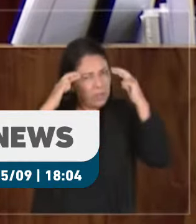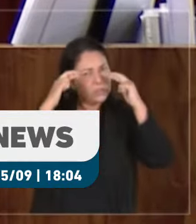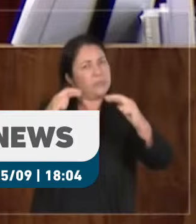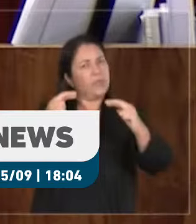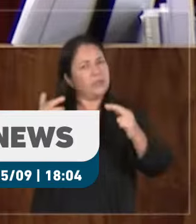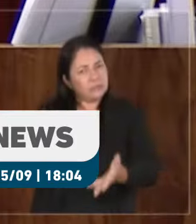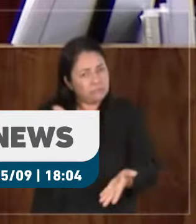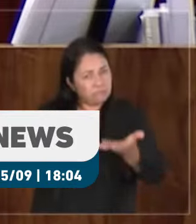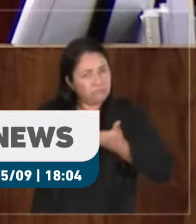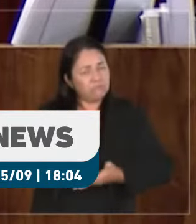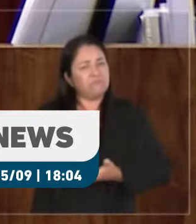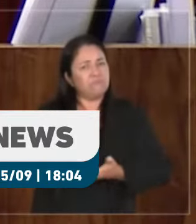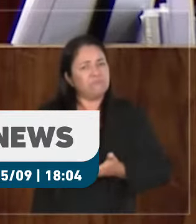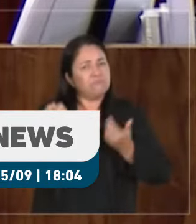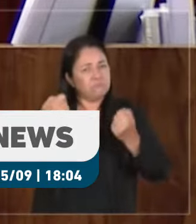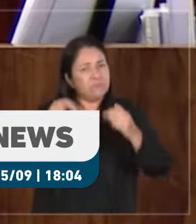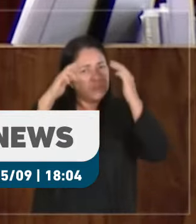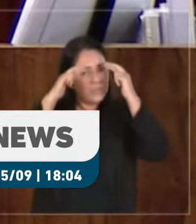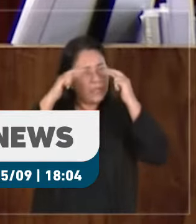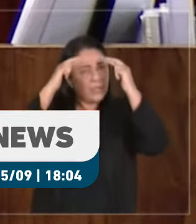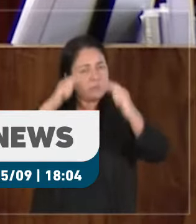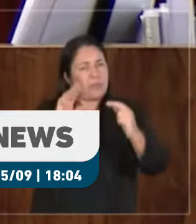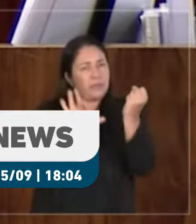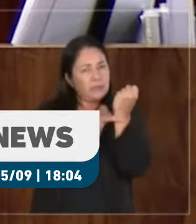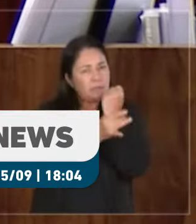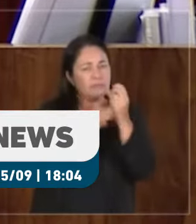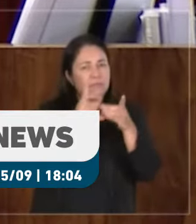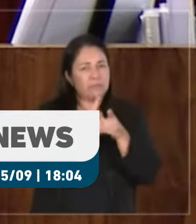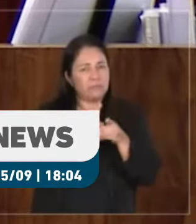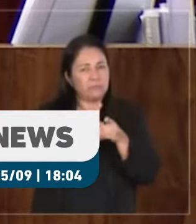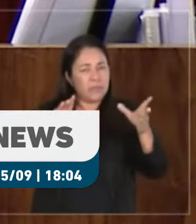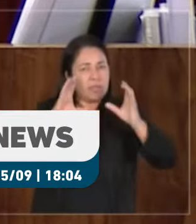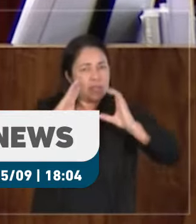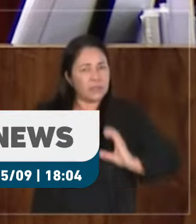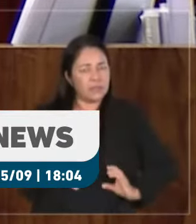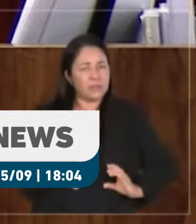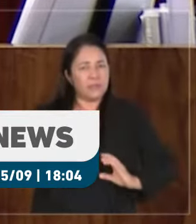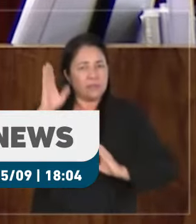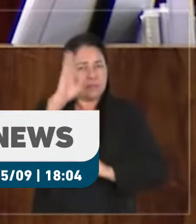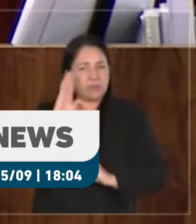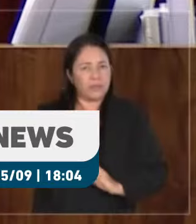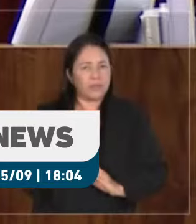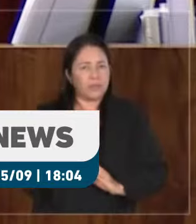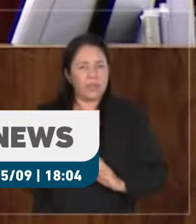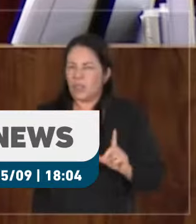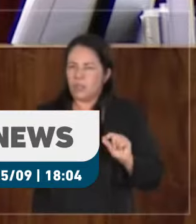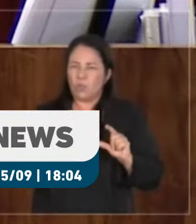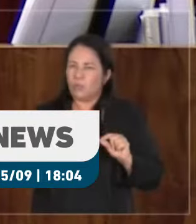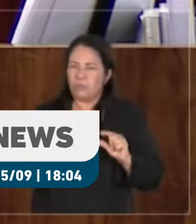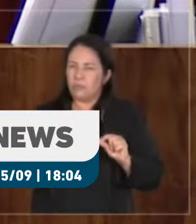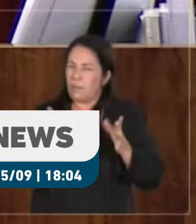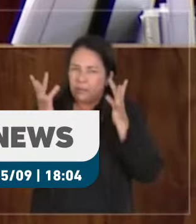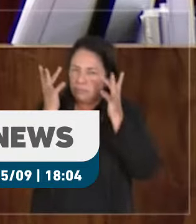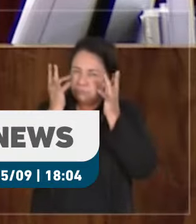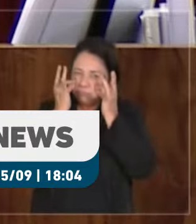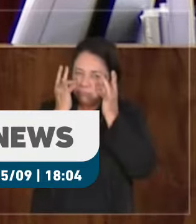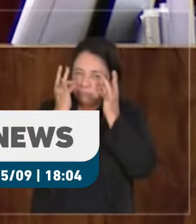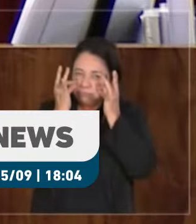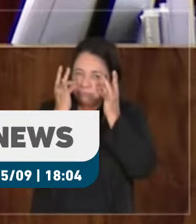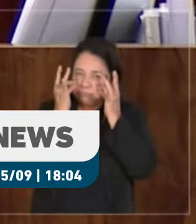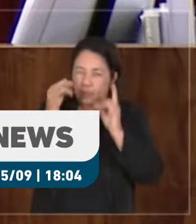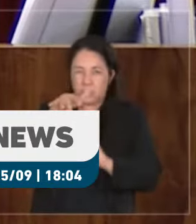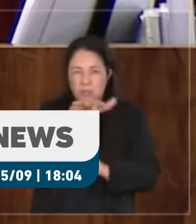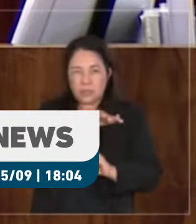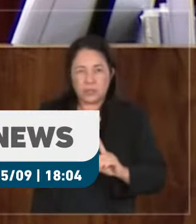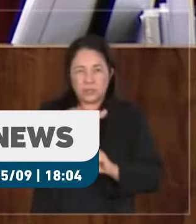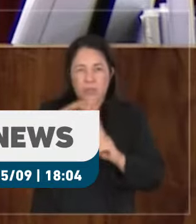se não se respeitam respeitem a cidadania brasileira que ela não está a mercê de cenas e práticas que envergonham e ofendem a